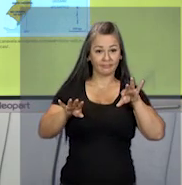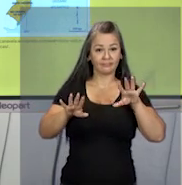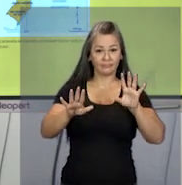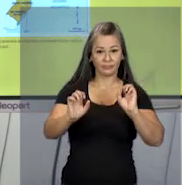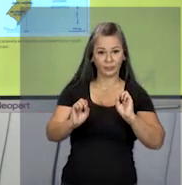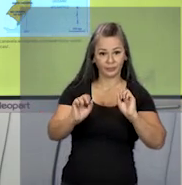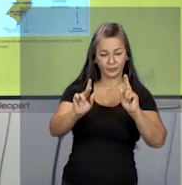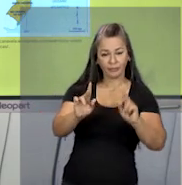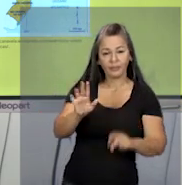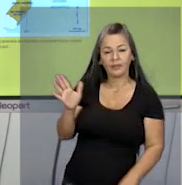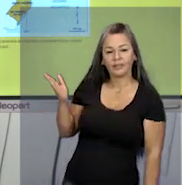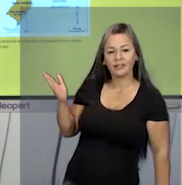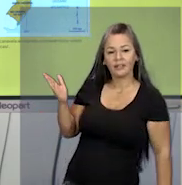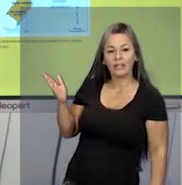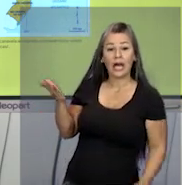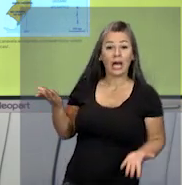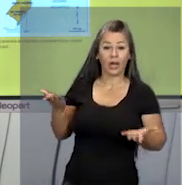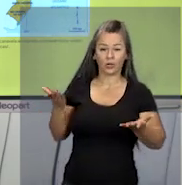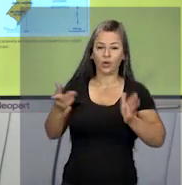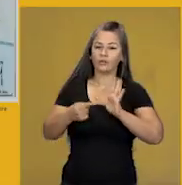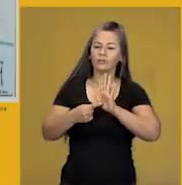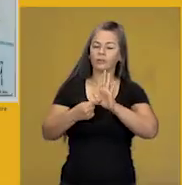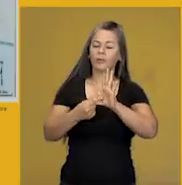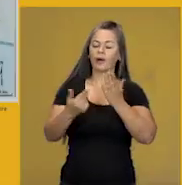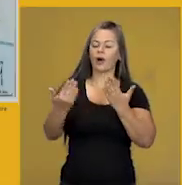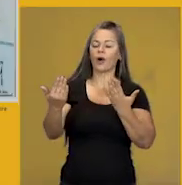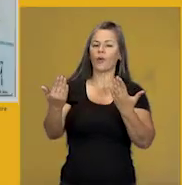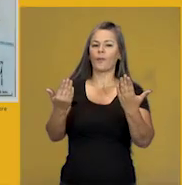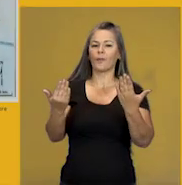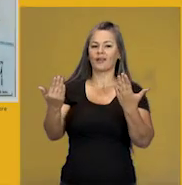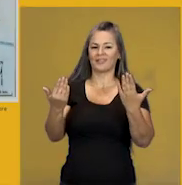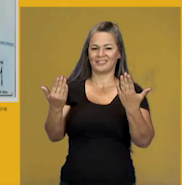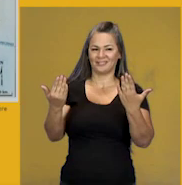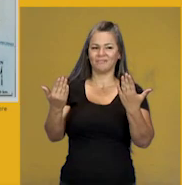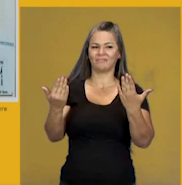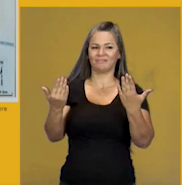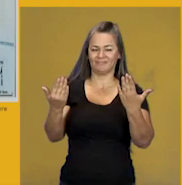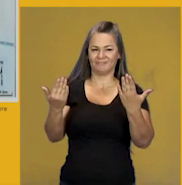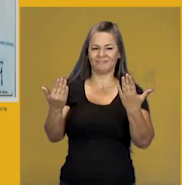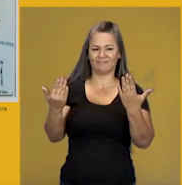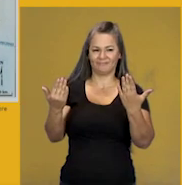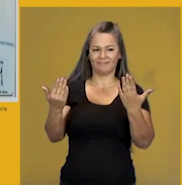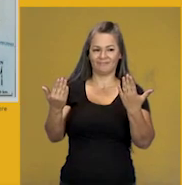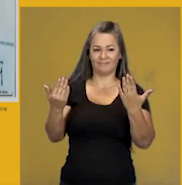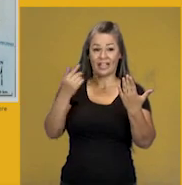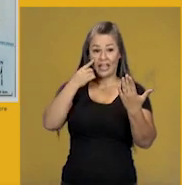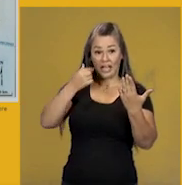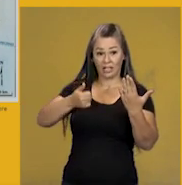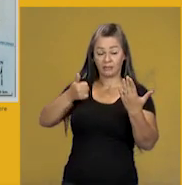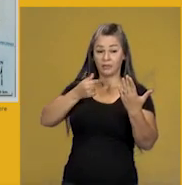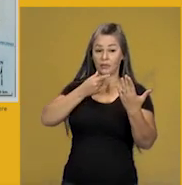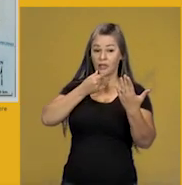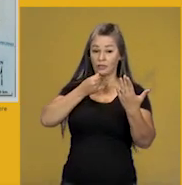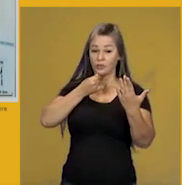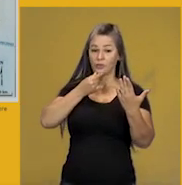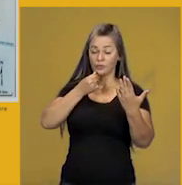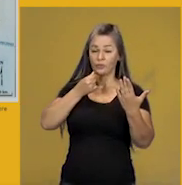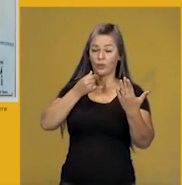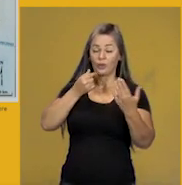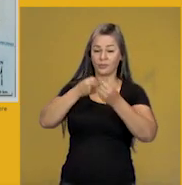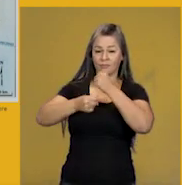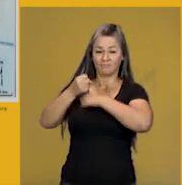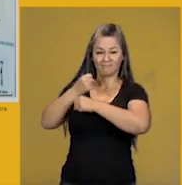falei com vocês, a regionalização aqui do IBGE e a regionalização aí geoeconômica, né? Então, você tem aqui a